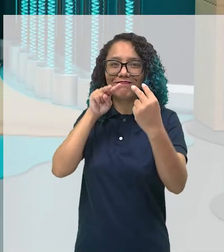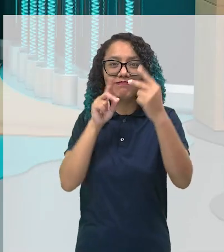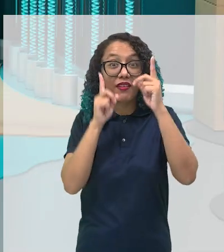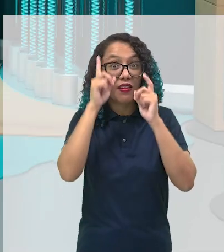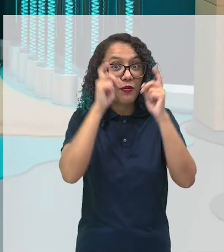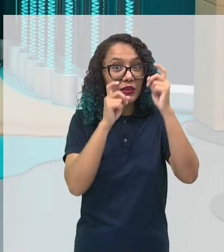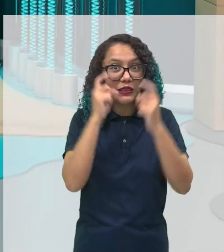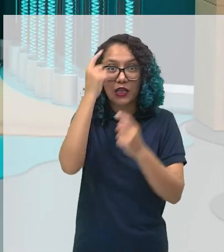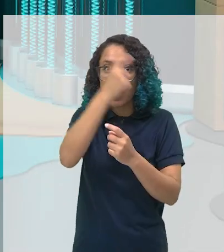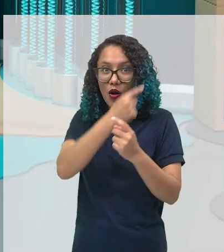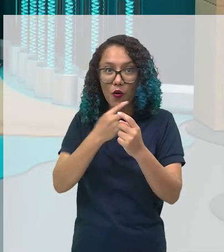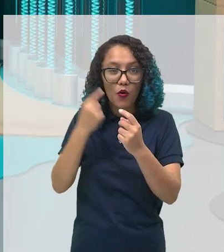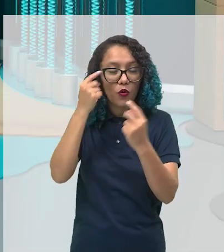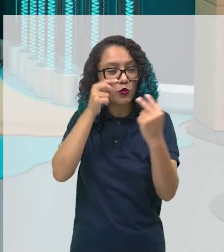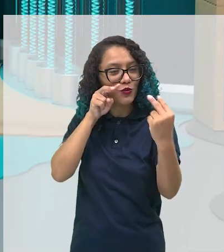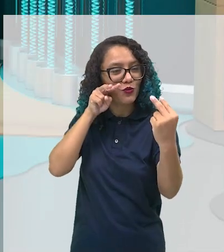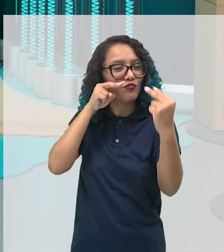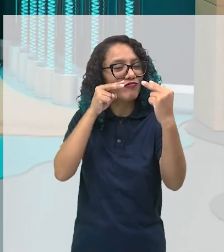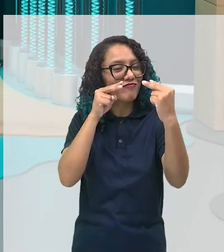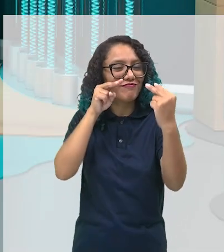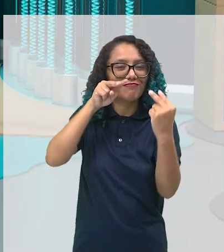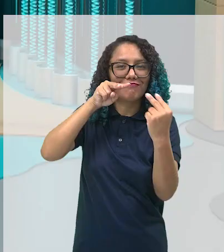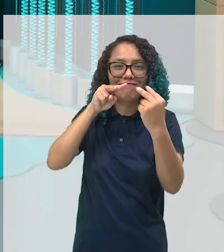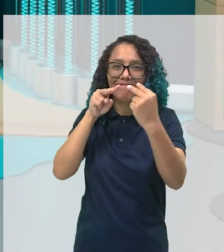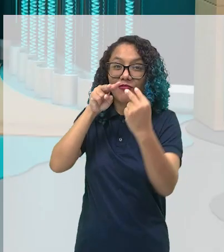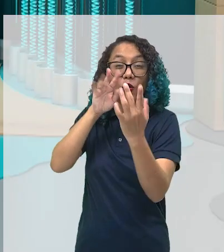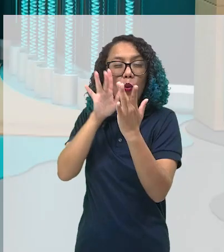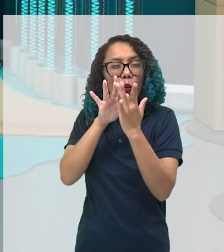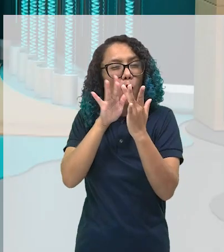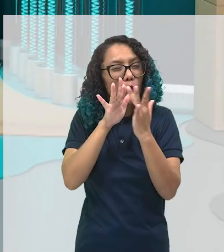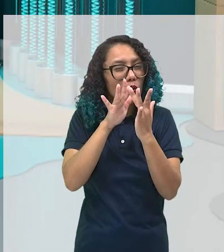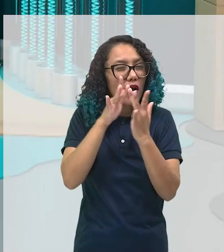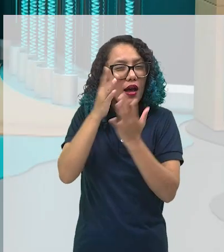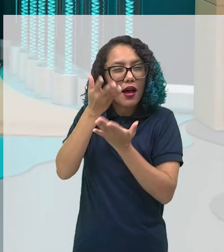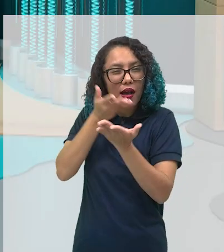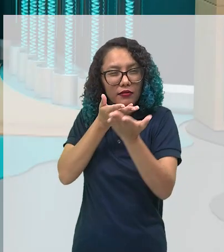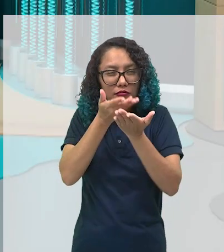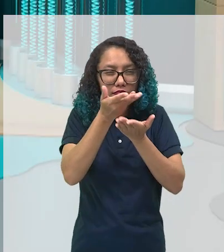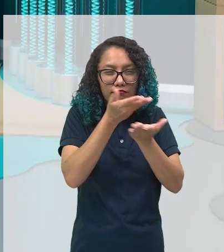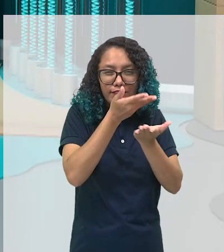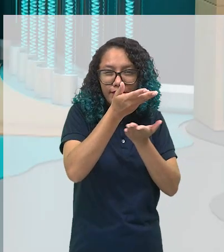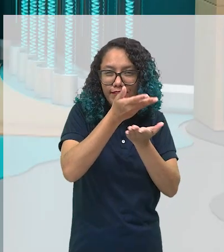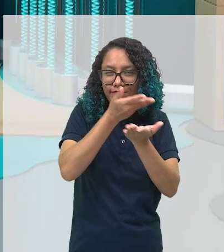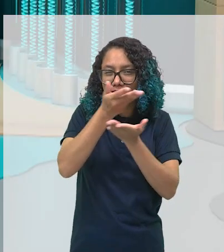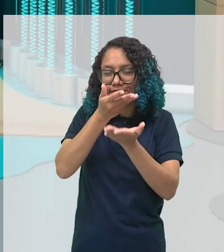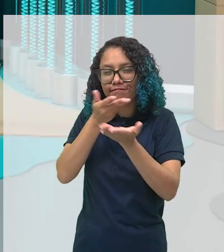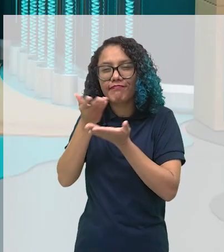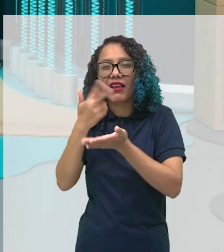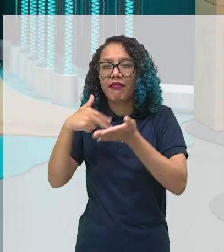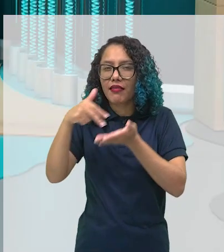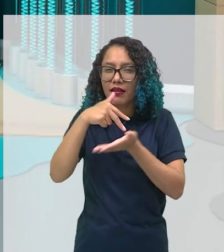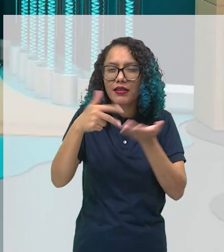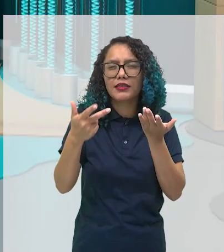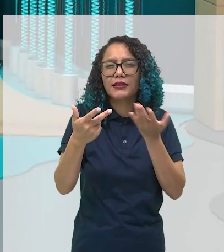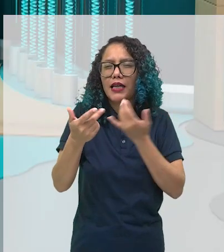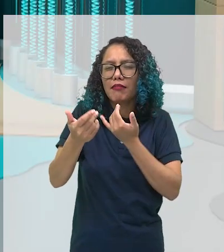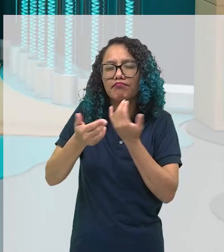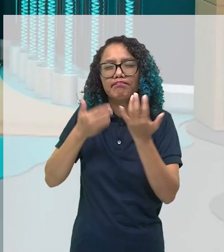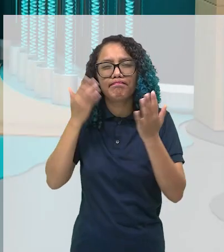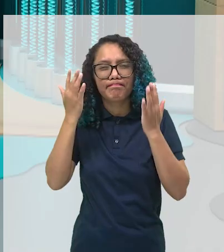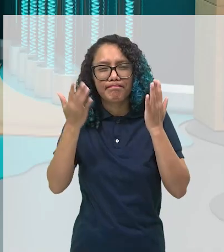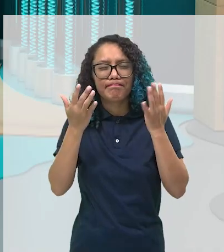se sintonizar, e perceber que está usufruindo da dança, está se divertindo